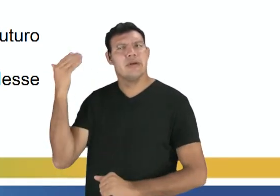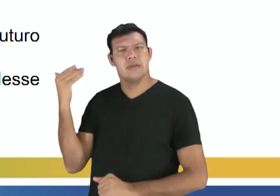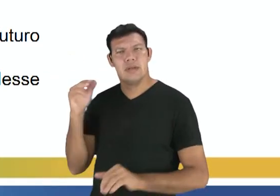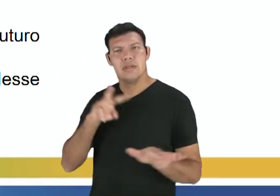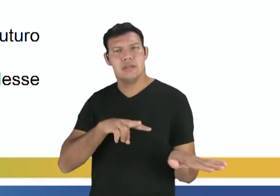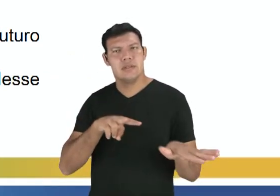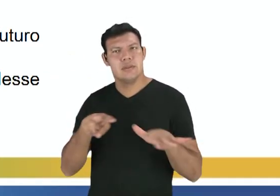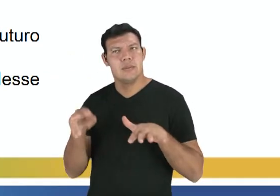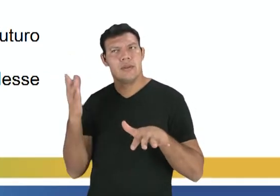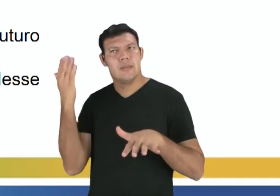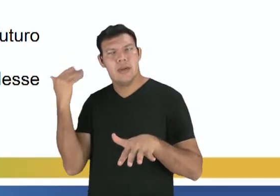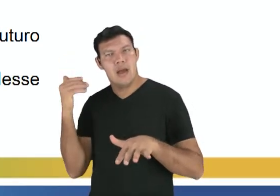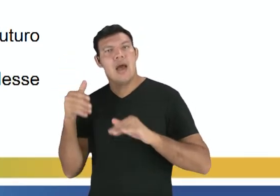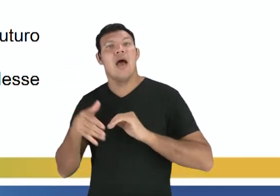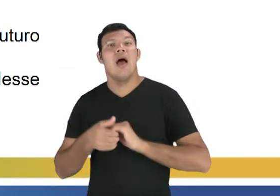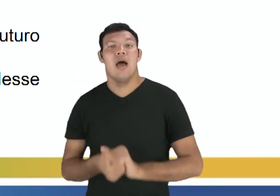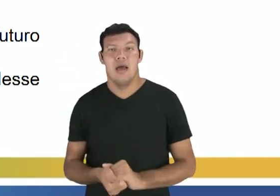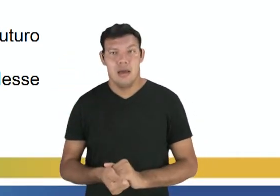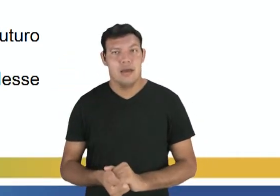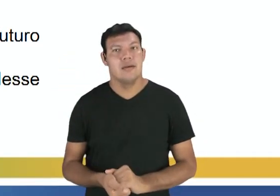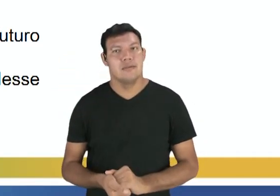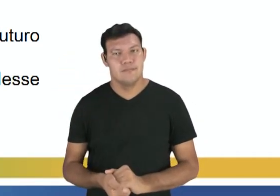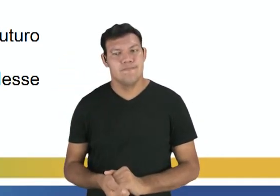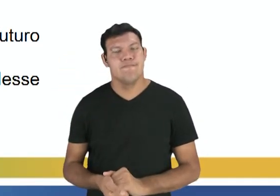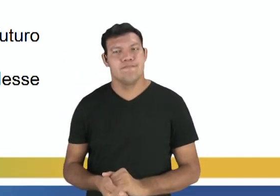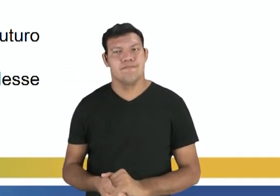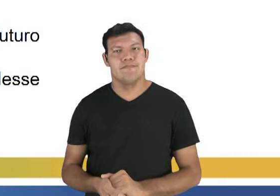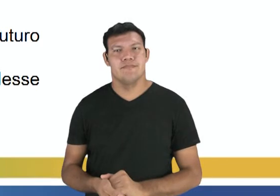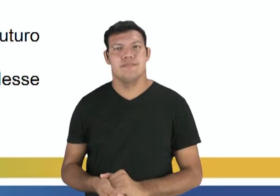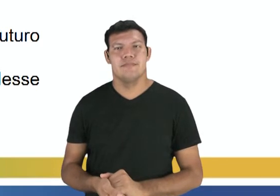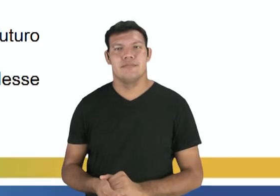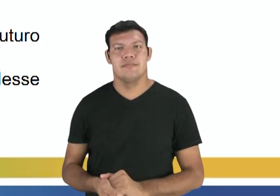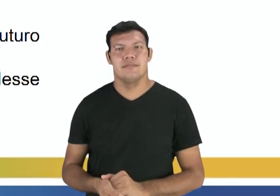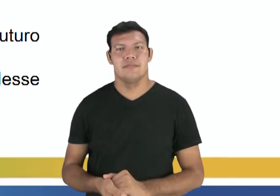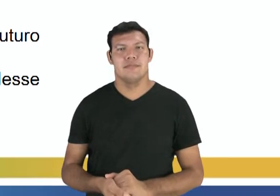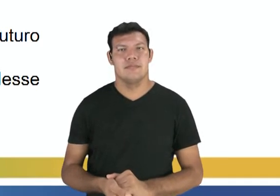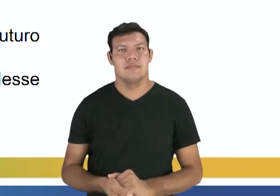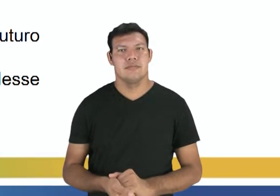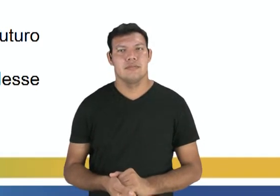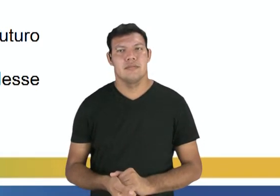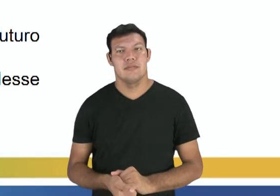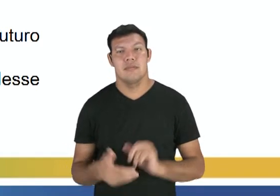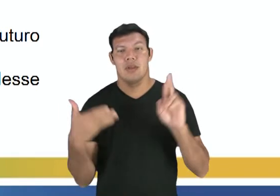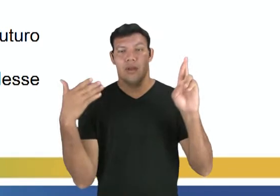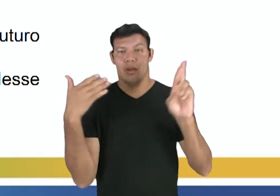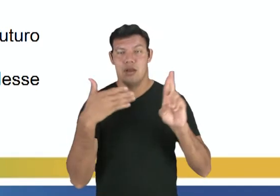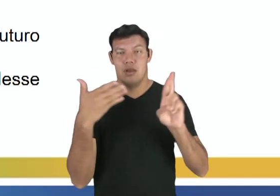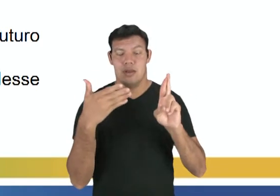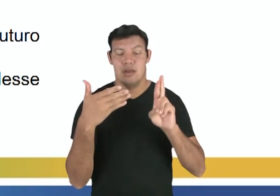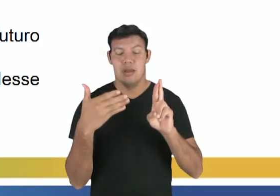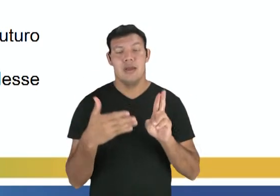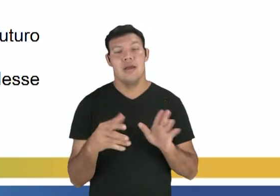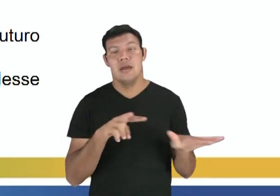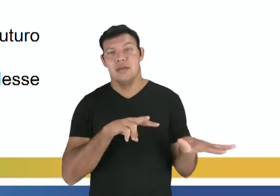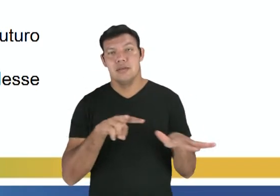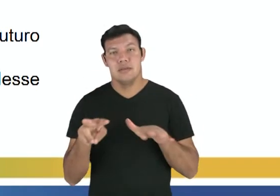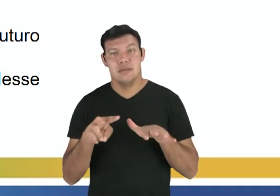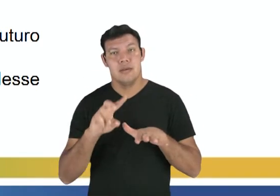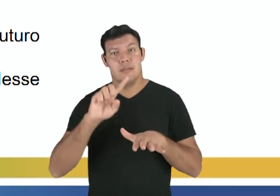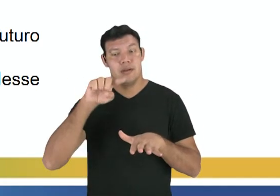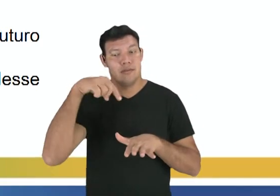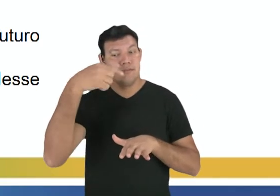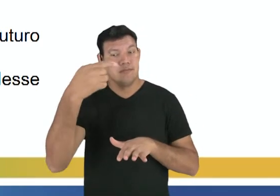só que é um passado próximo, é um passado recente. Então você usa nesse. Para se referir semana que vem,